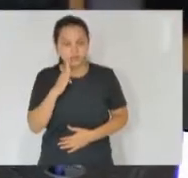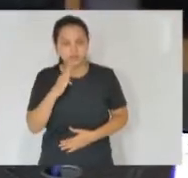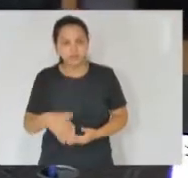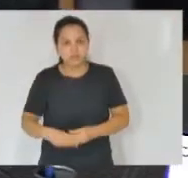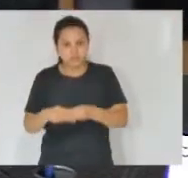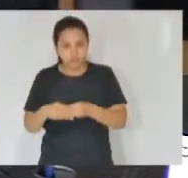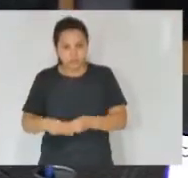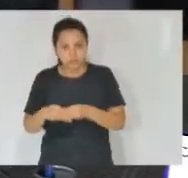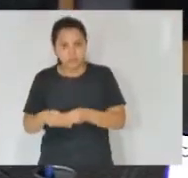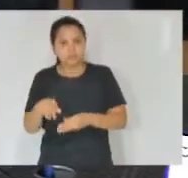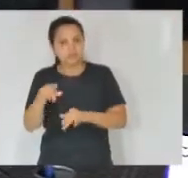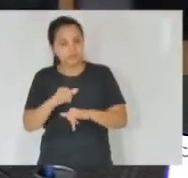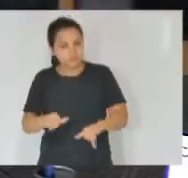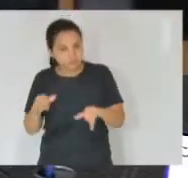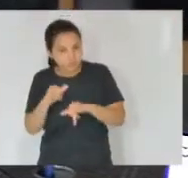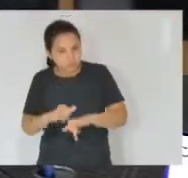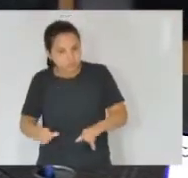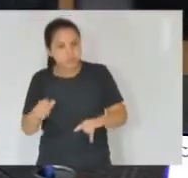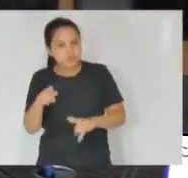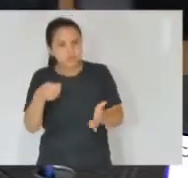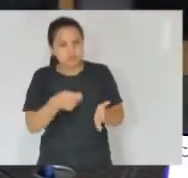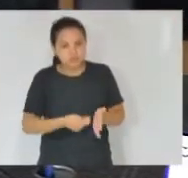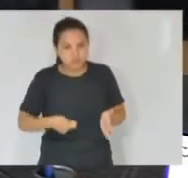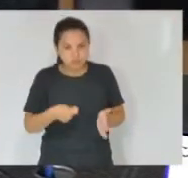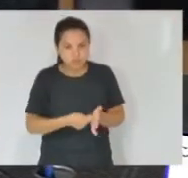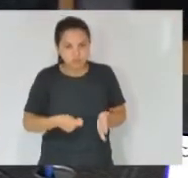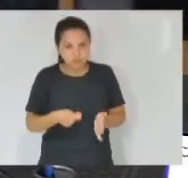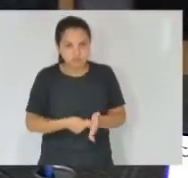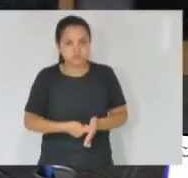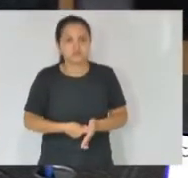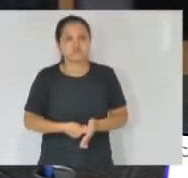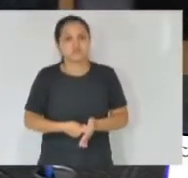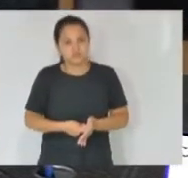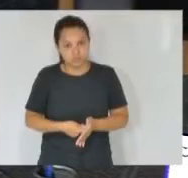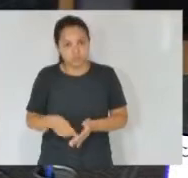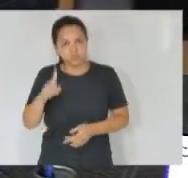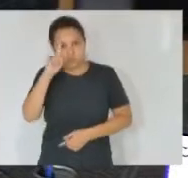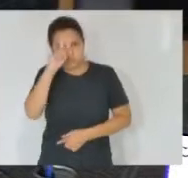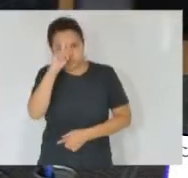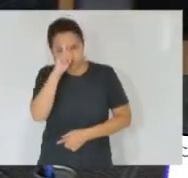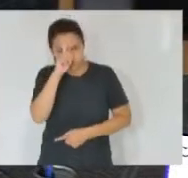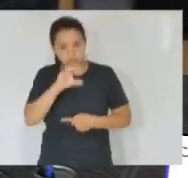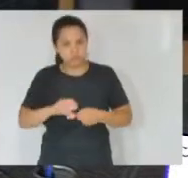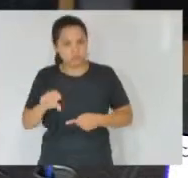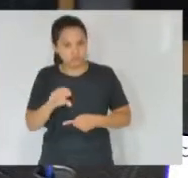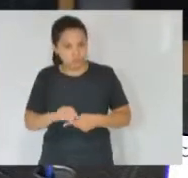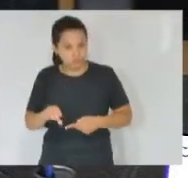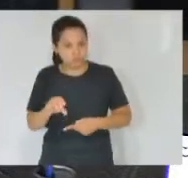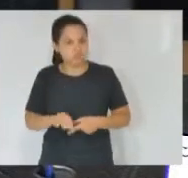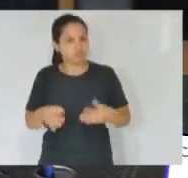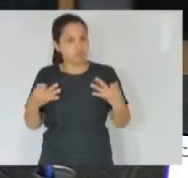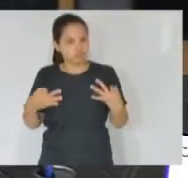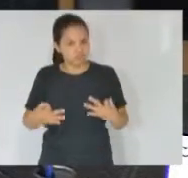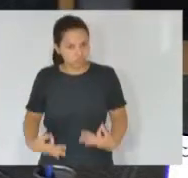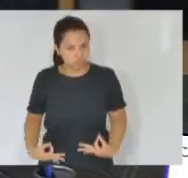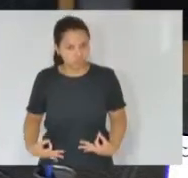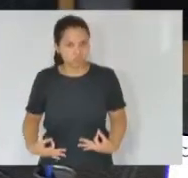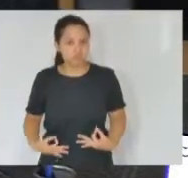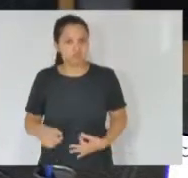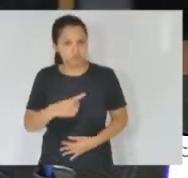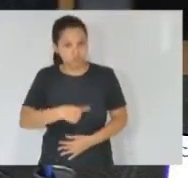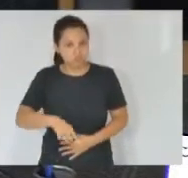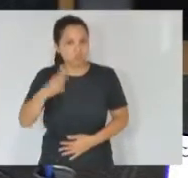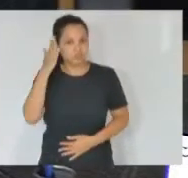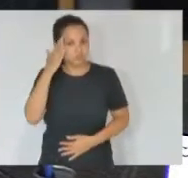pelo pronunciamento, pela sua luta em prol do Hospital de Curitibanos, muito justa. Temos conhecimento,